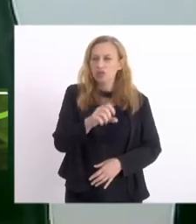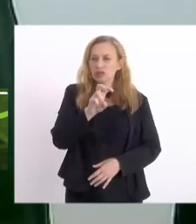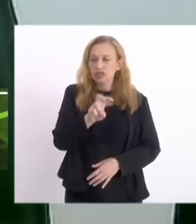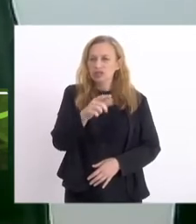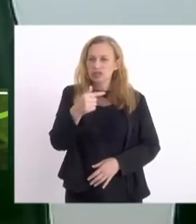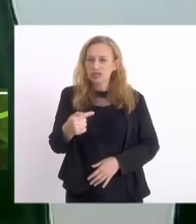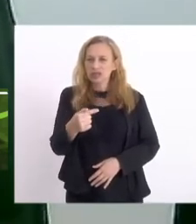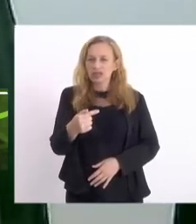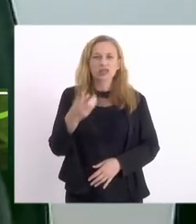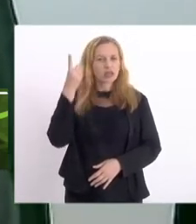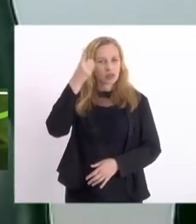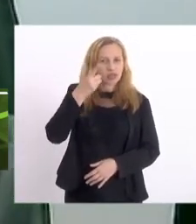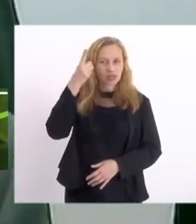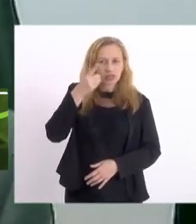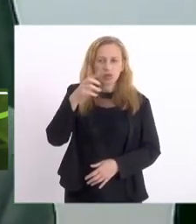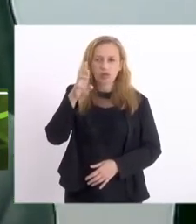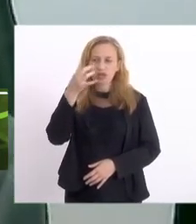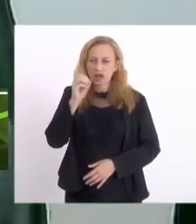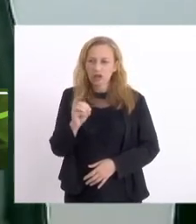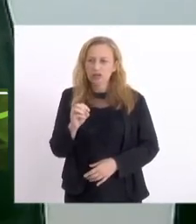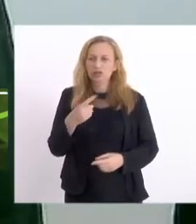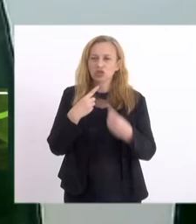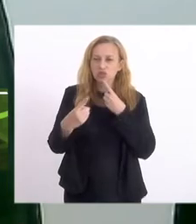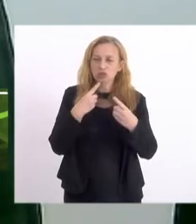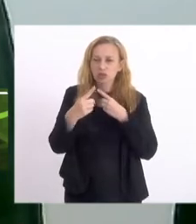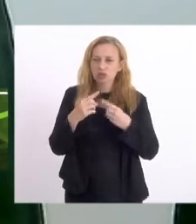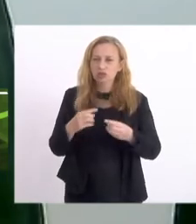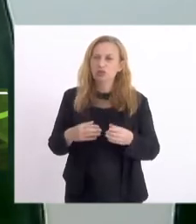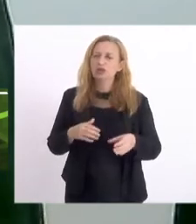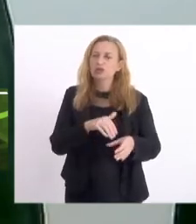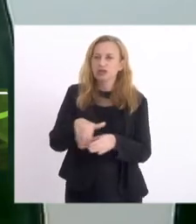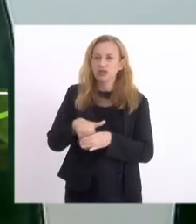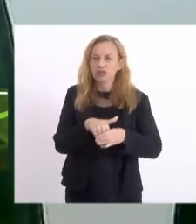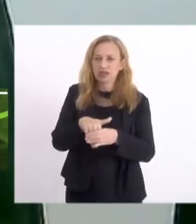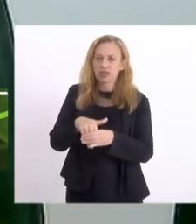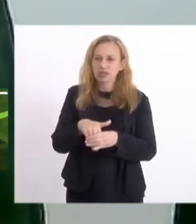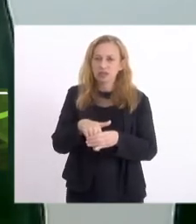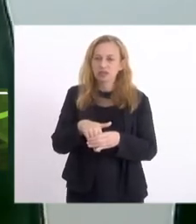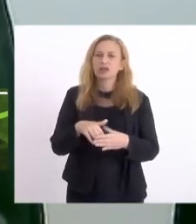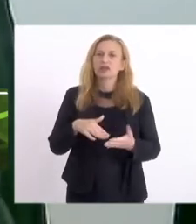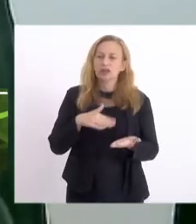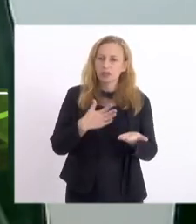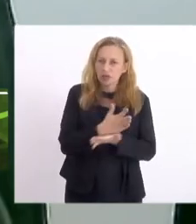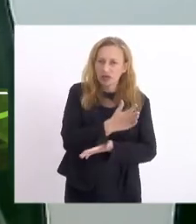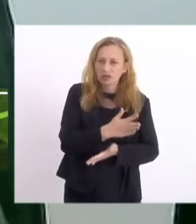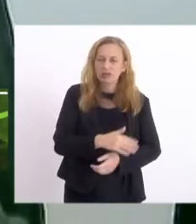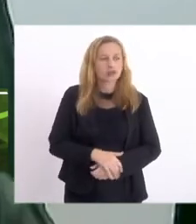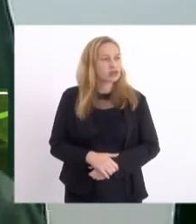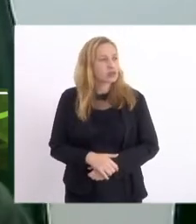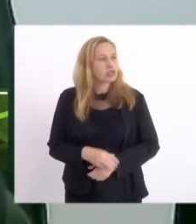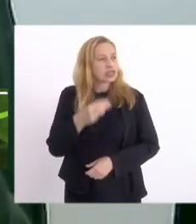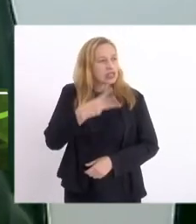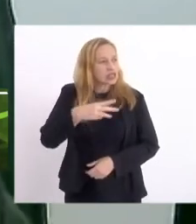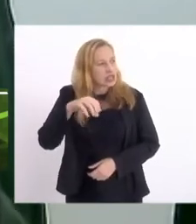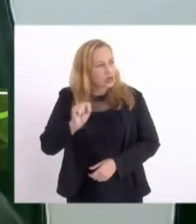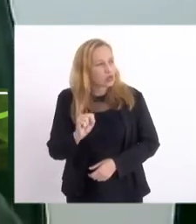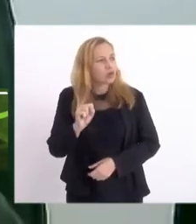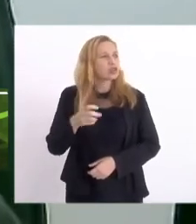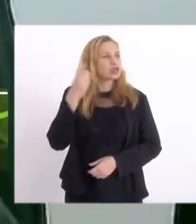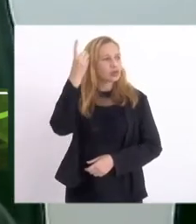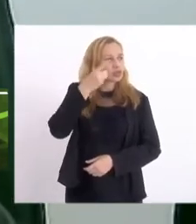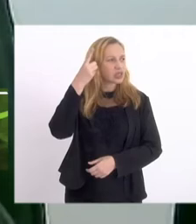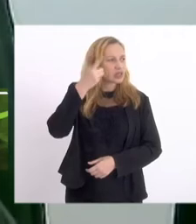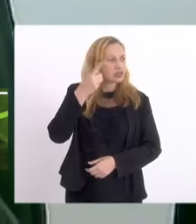Anchieta, parecer pela constitucionalidade. Em discussão, em votação, aprovado. 38, relator deputado